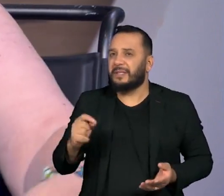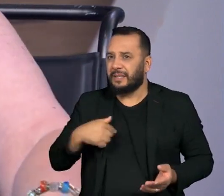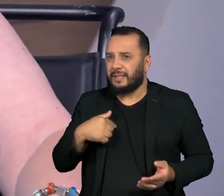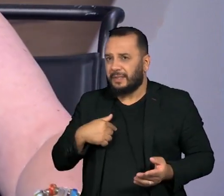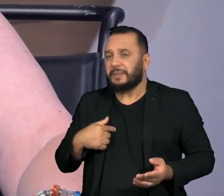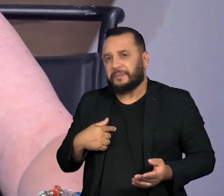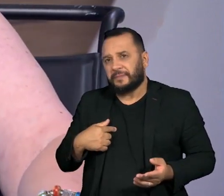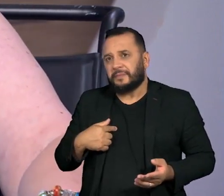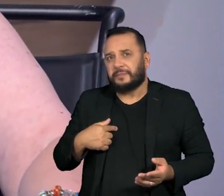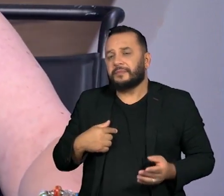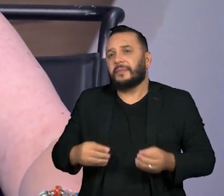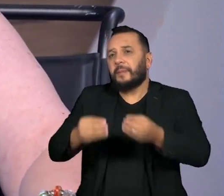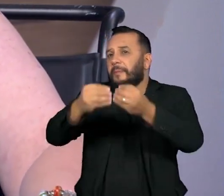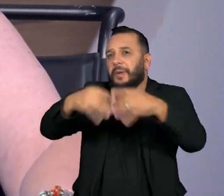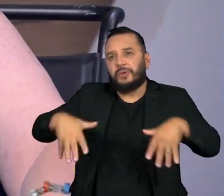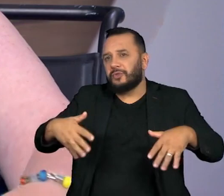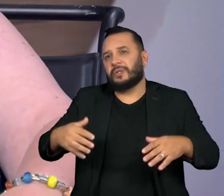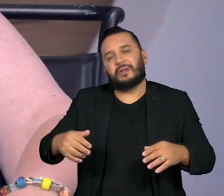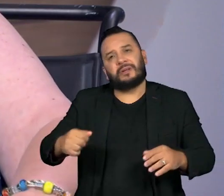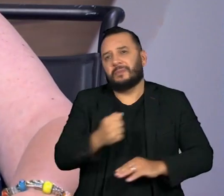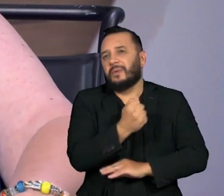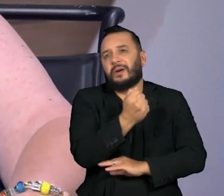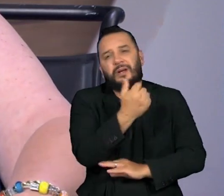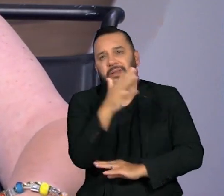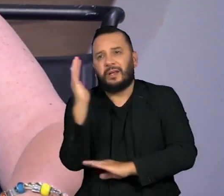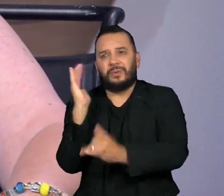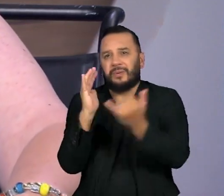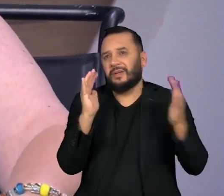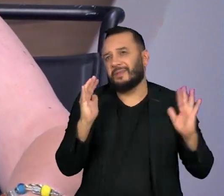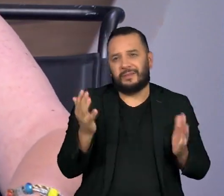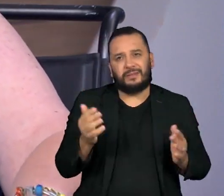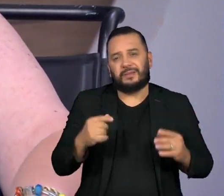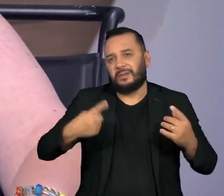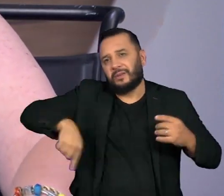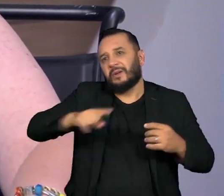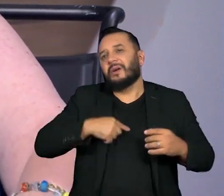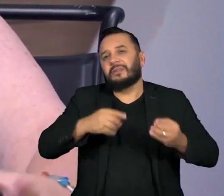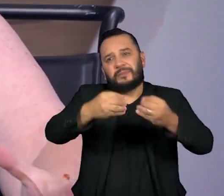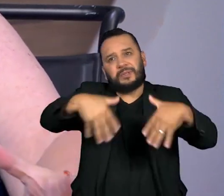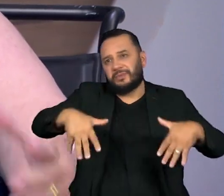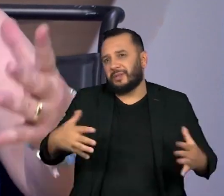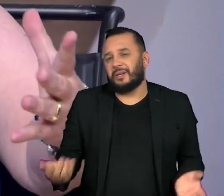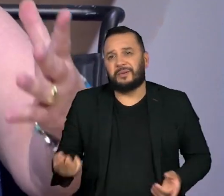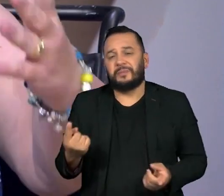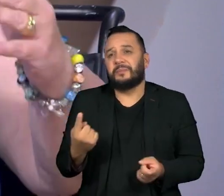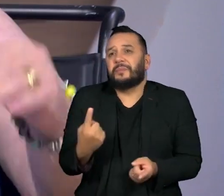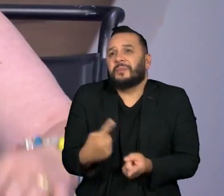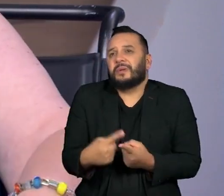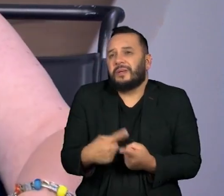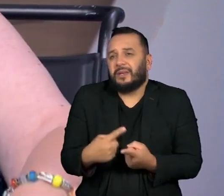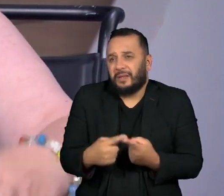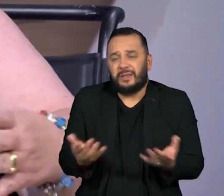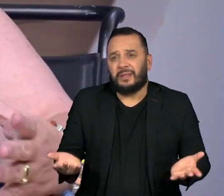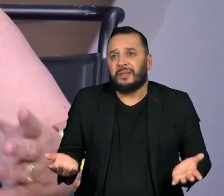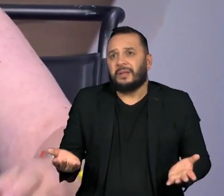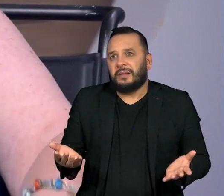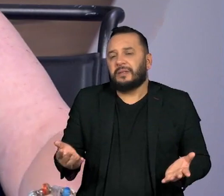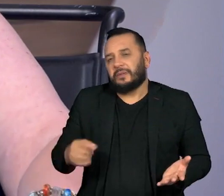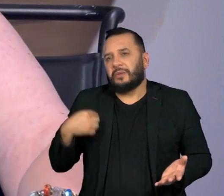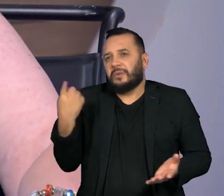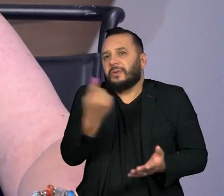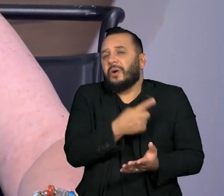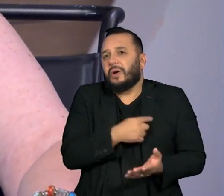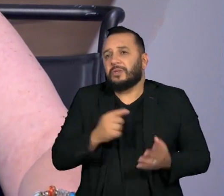contaminamos a evolução natural da ocupação da terra pelos seres bípedes, que eu digo, os